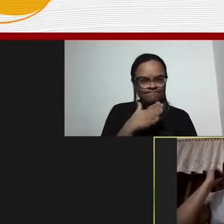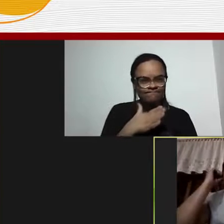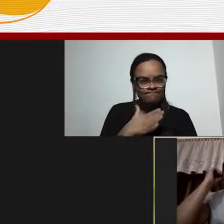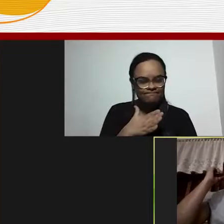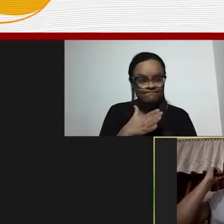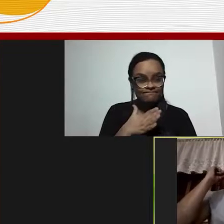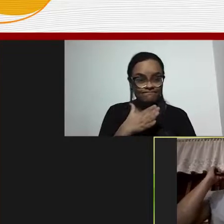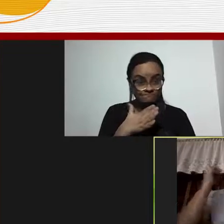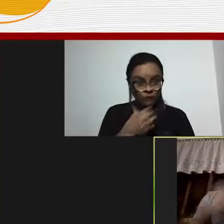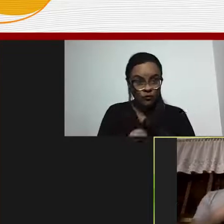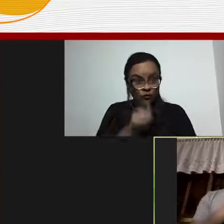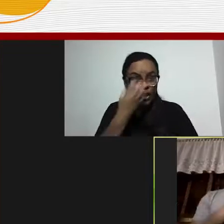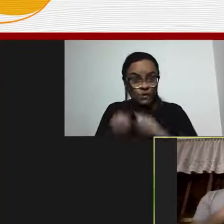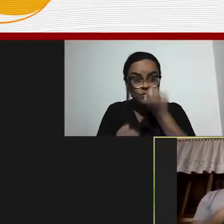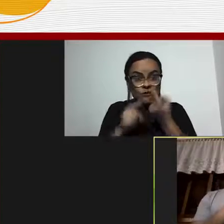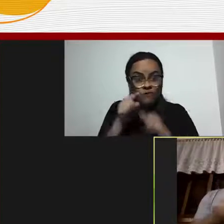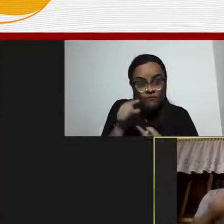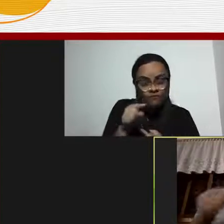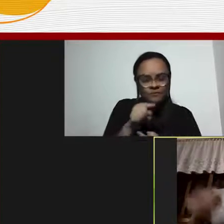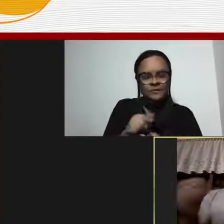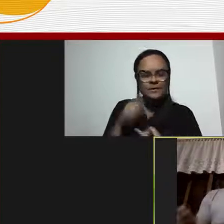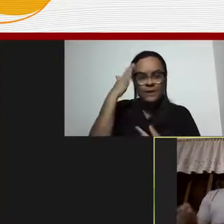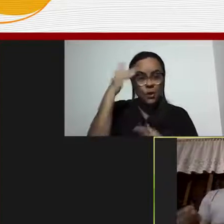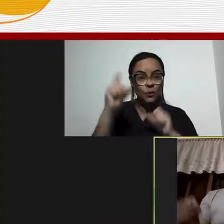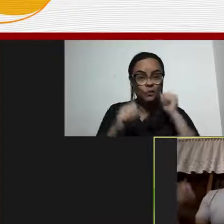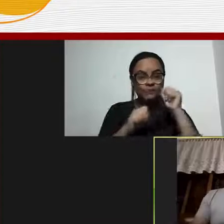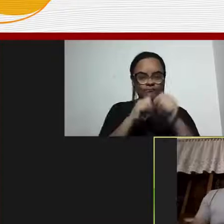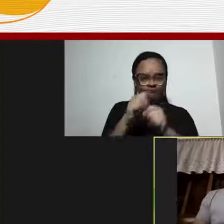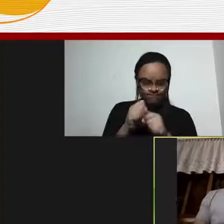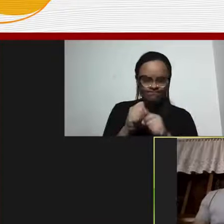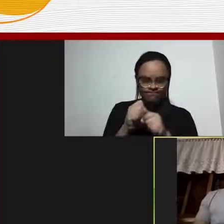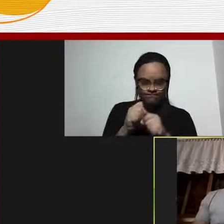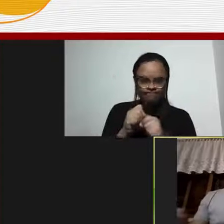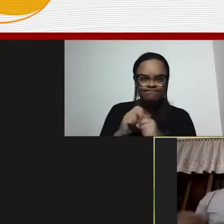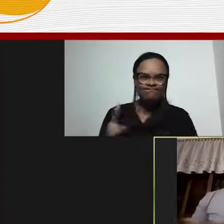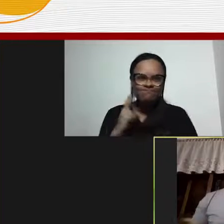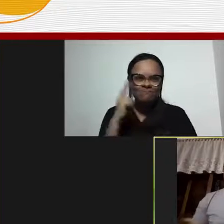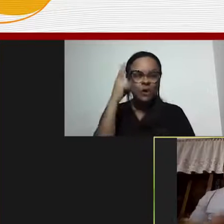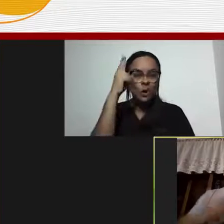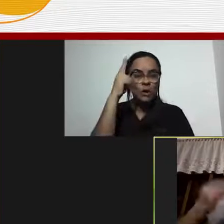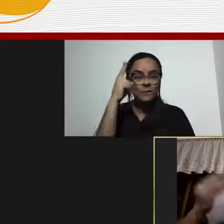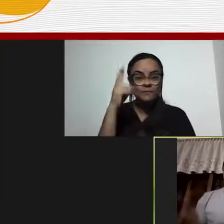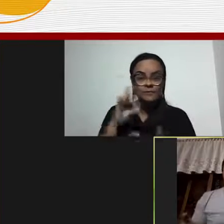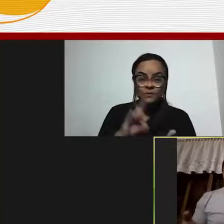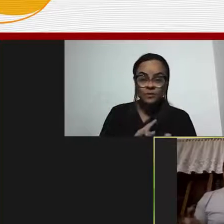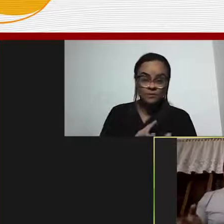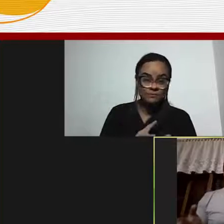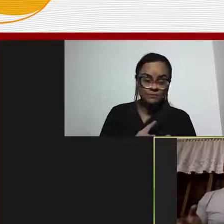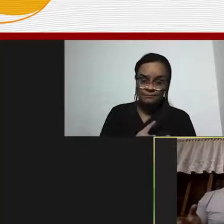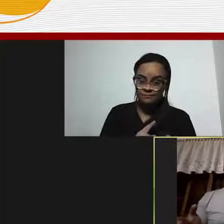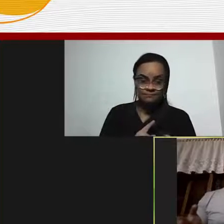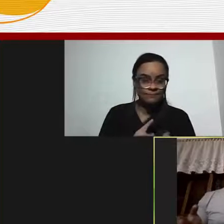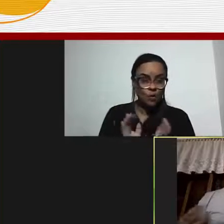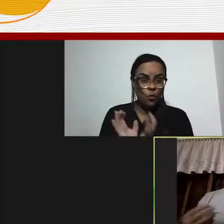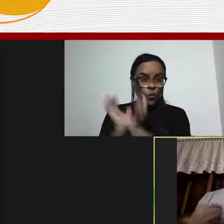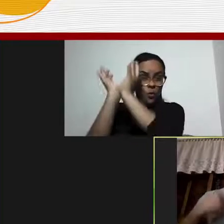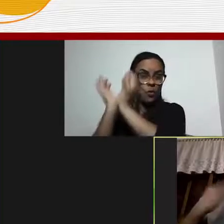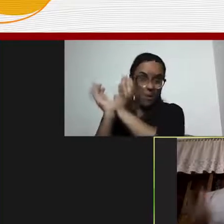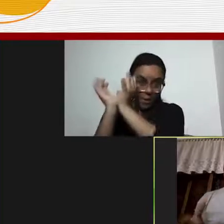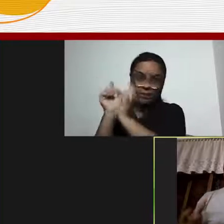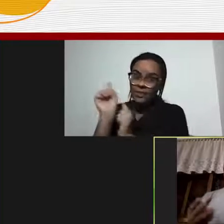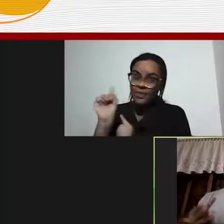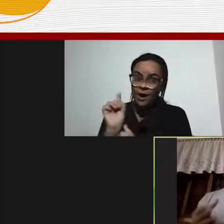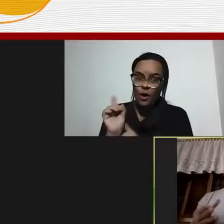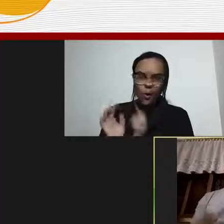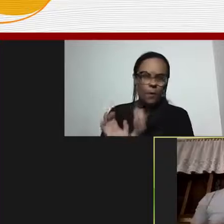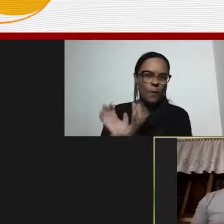vezes sobre isso, nós sabemos o real valor dessa medalha, e não é só estar no lugar mais alto do pódio, não